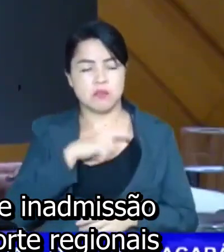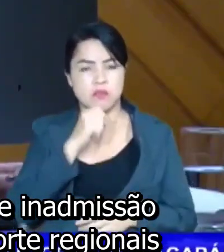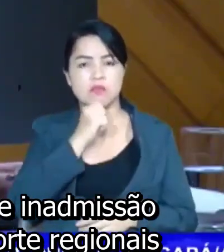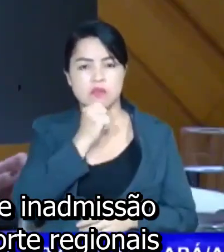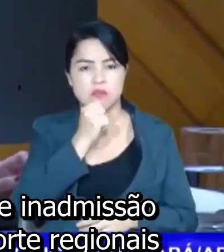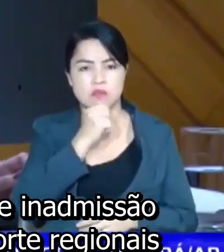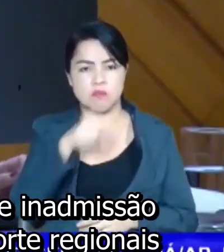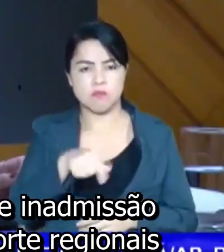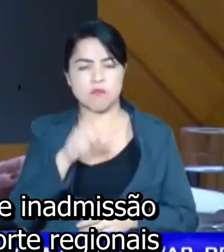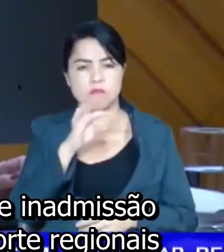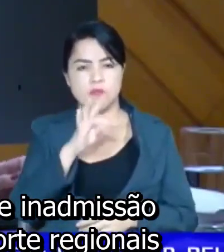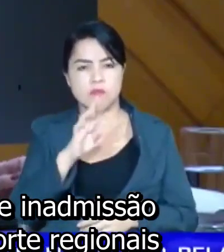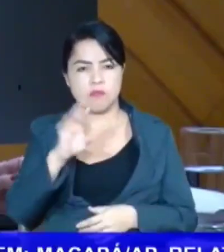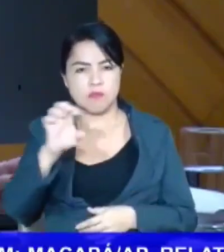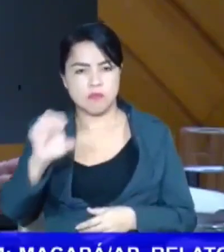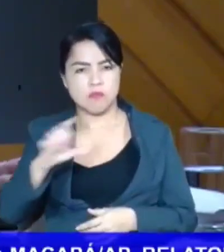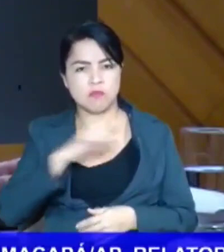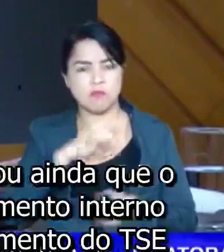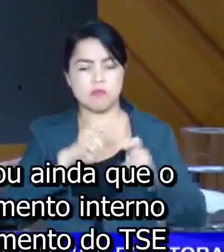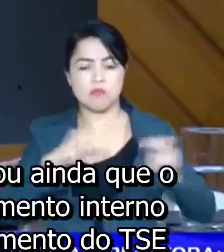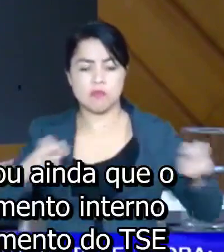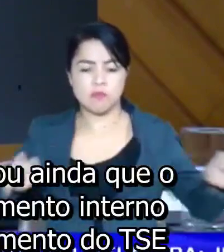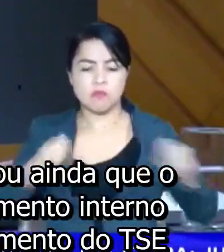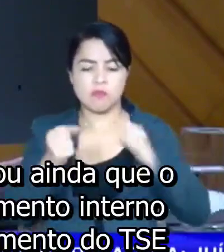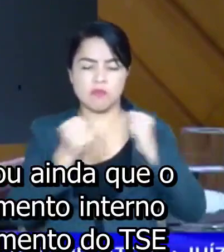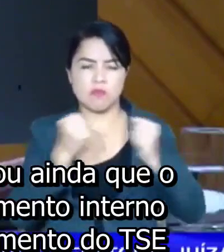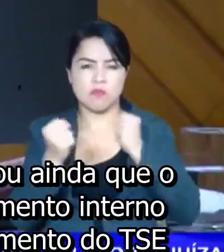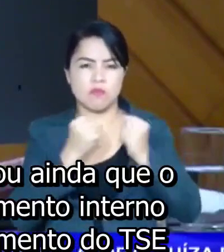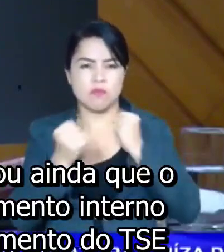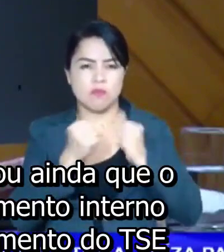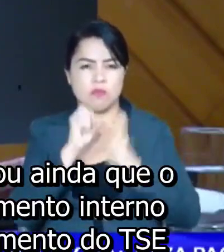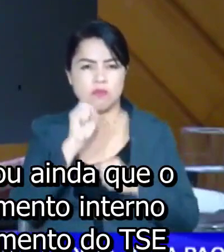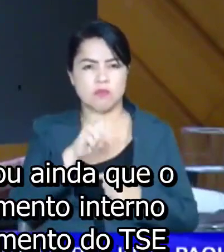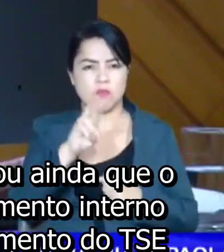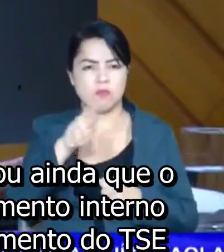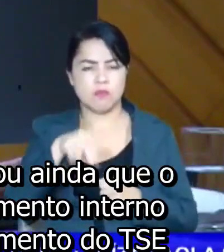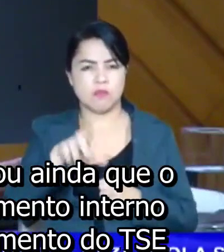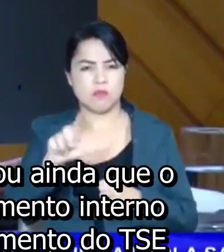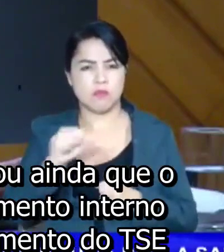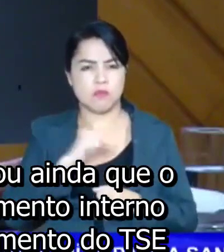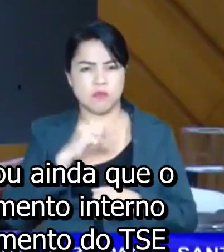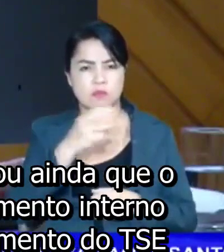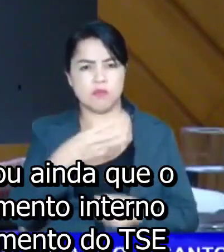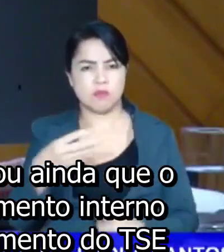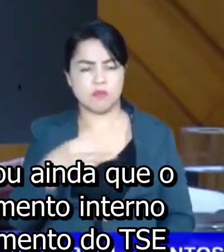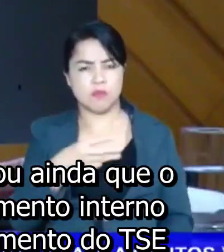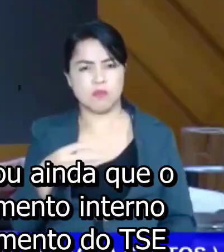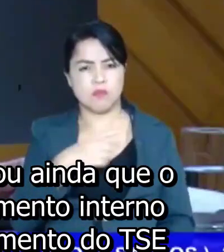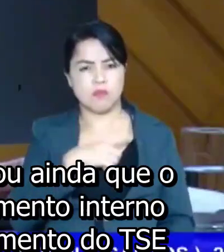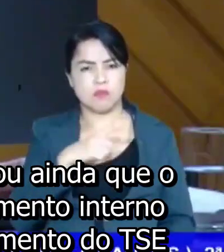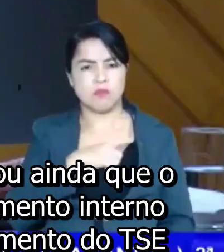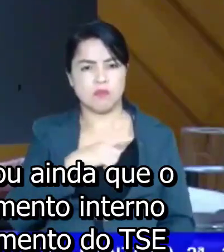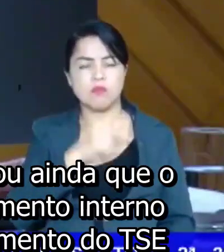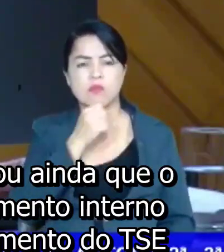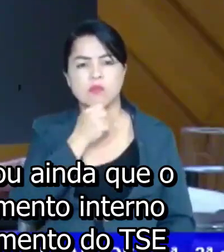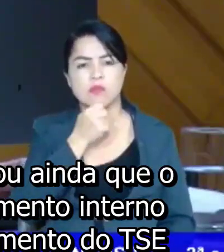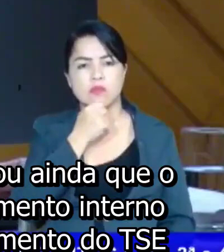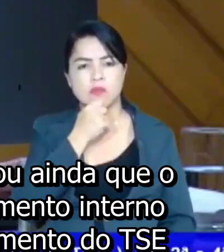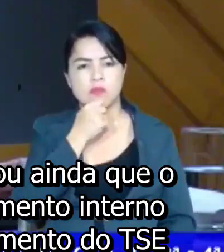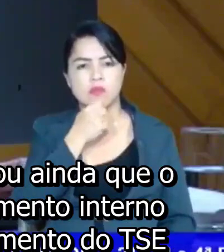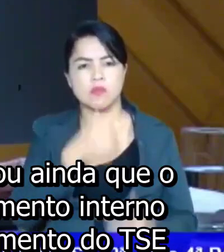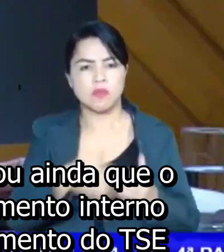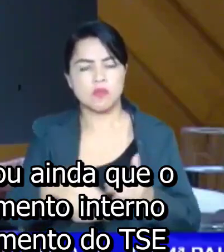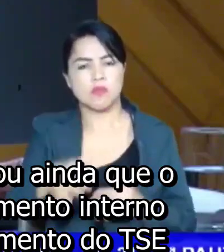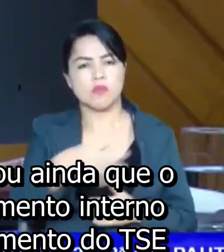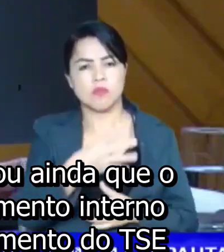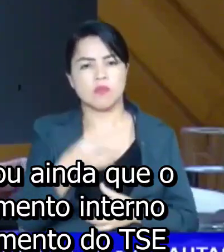de decisões proferidas por cortes regionais, que resultaram na súmula 33 daquela corte. Salientou ainda que o disposto no artigo